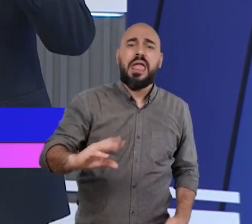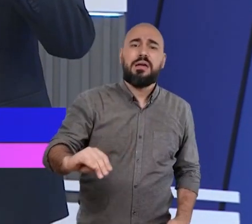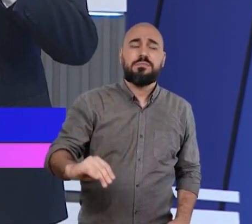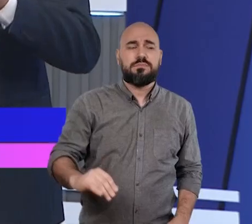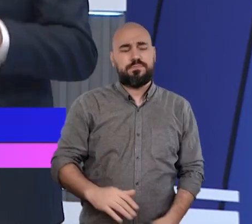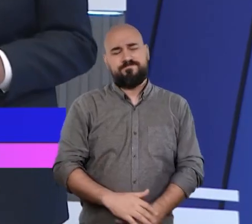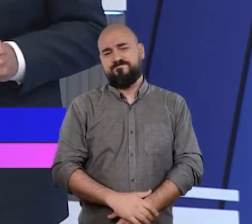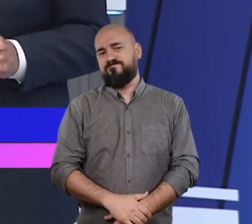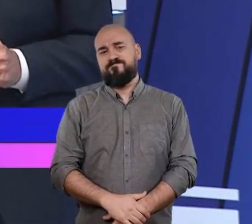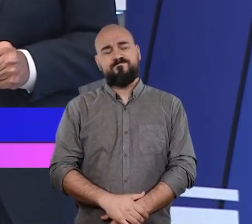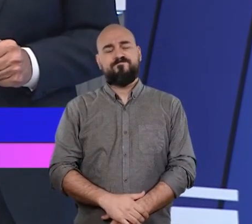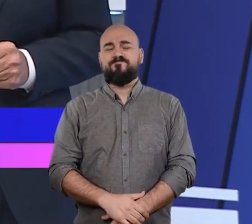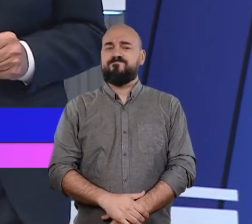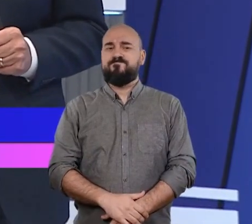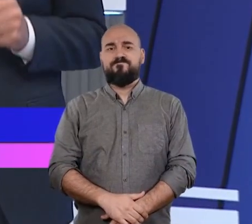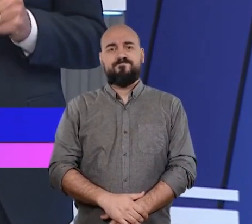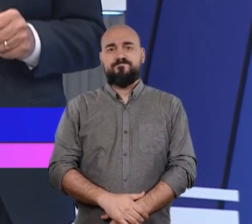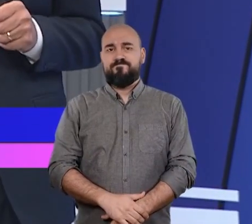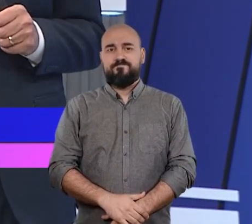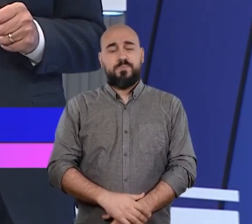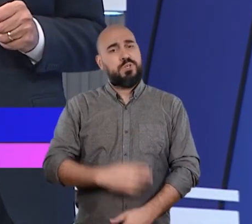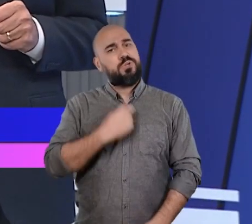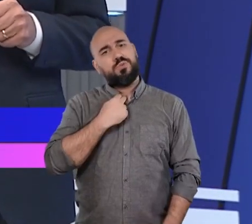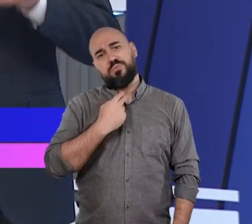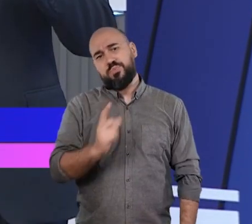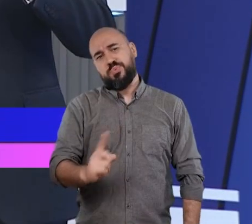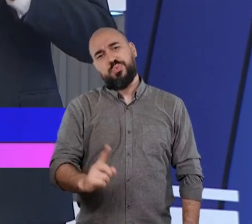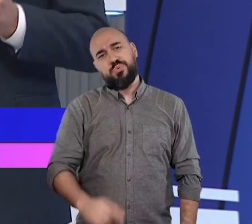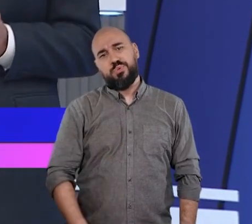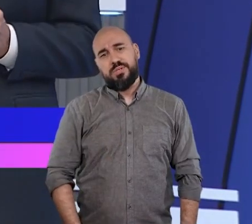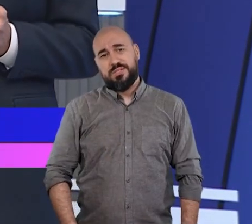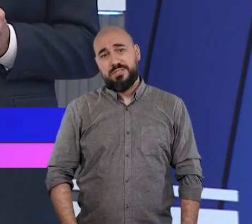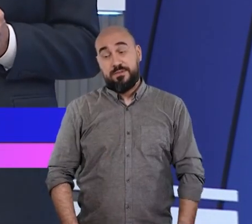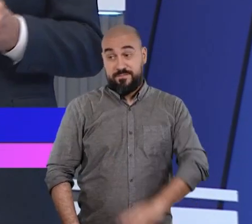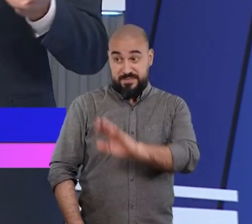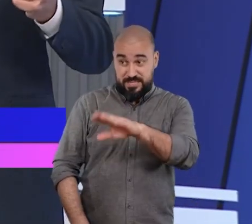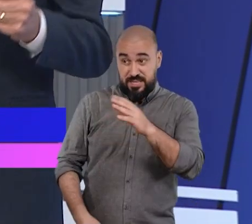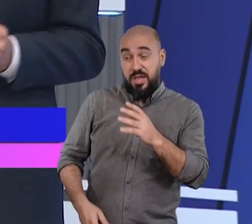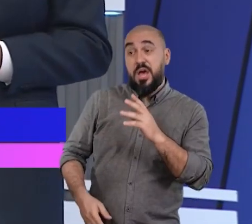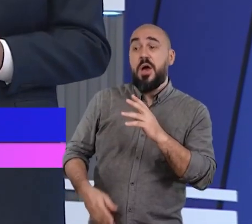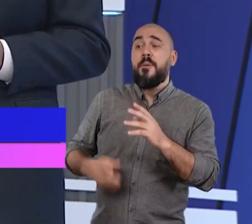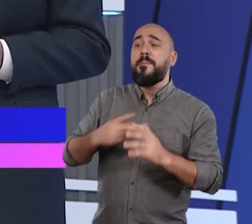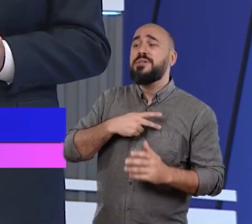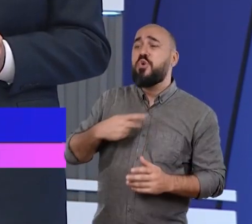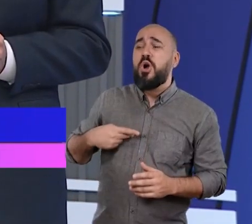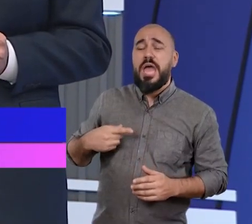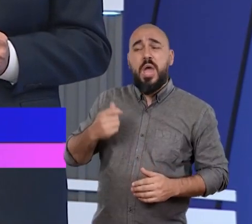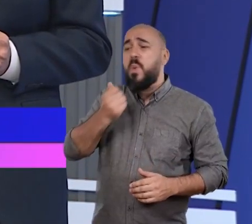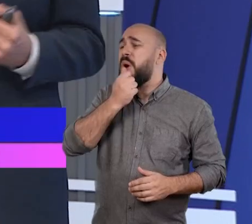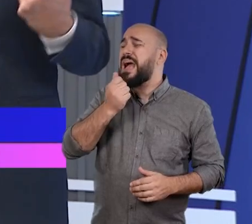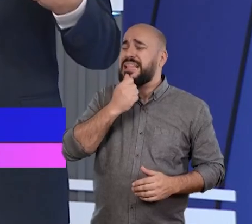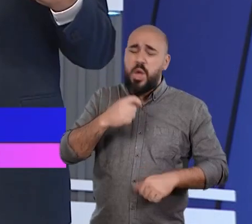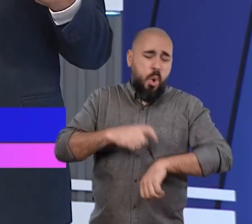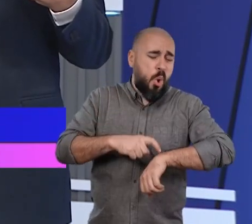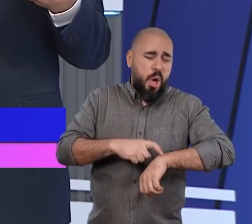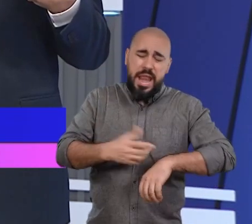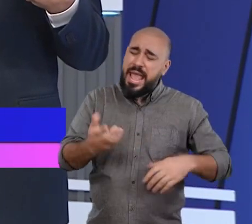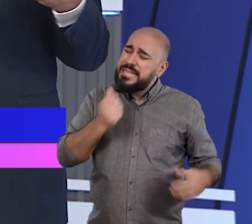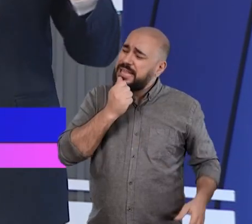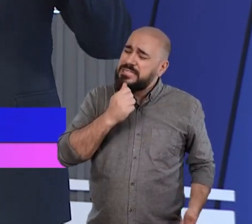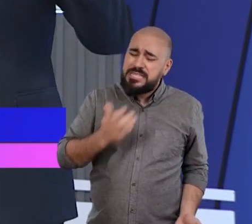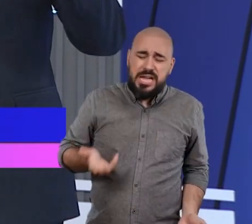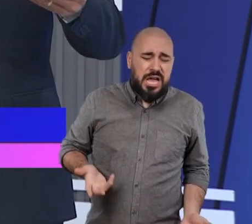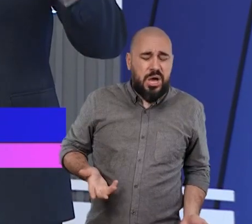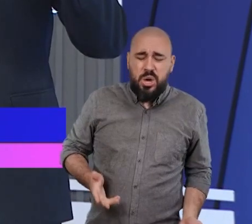Ainda tem aqueles que me falam assim, pastor, eu não me entreguei para Jesus porque não chegou a minha hora. E a minha pergunta